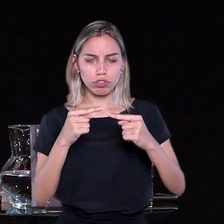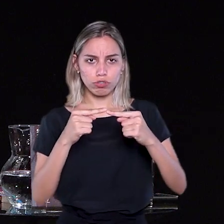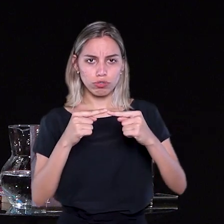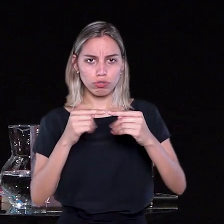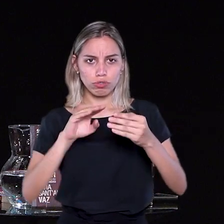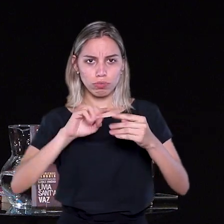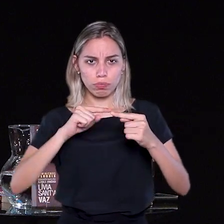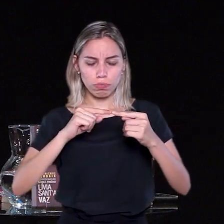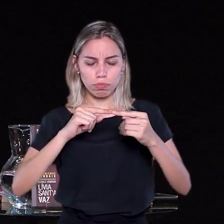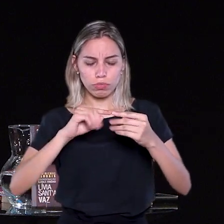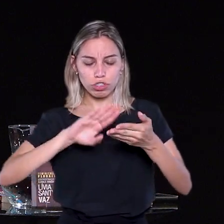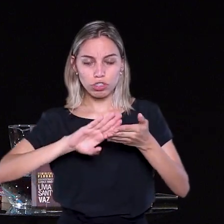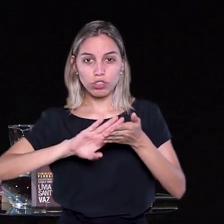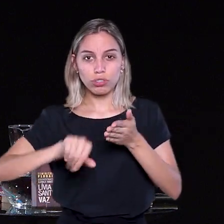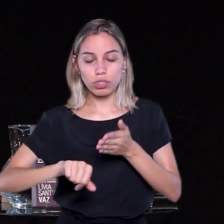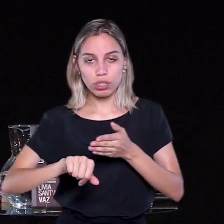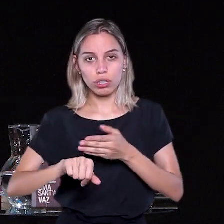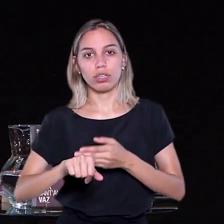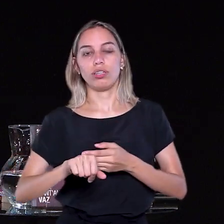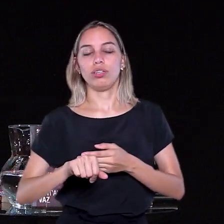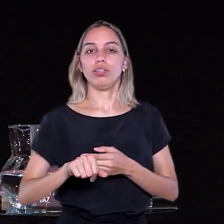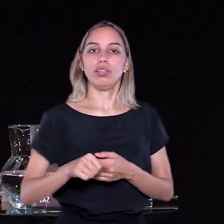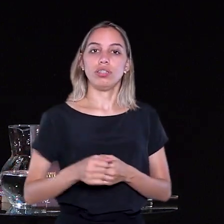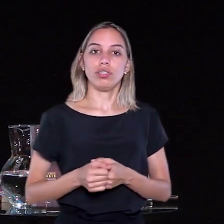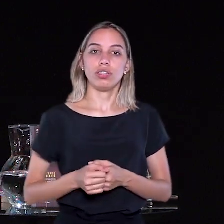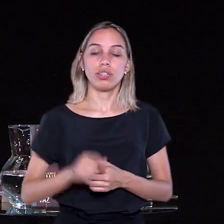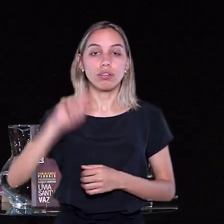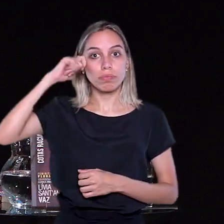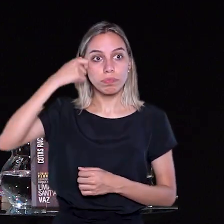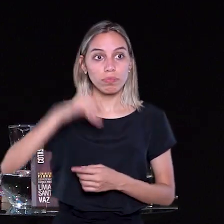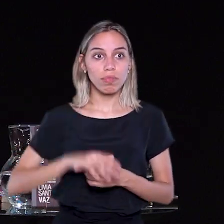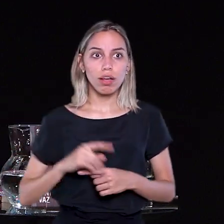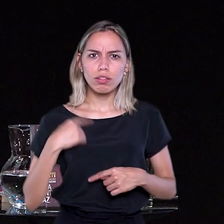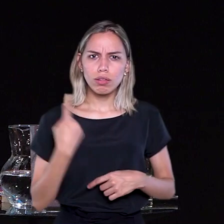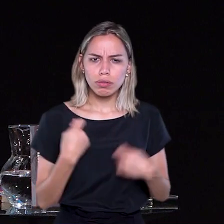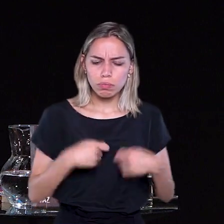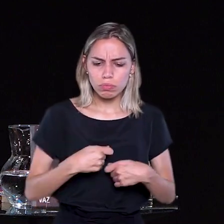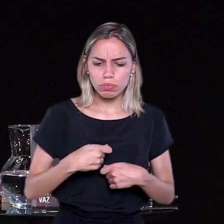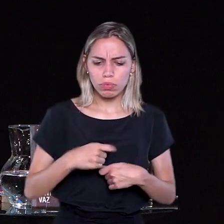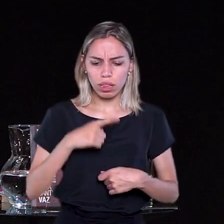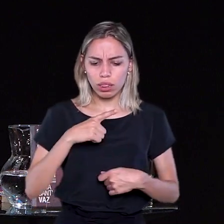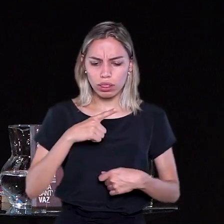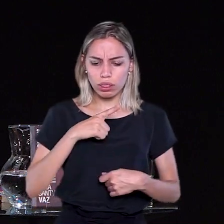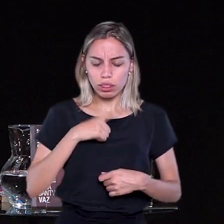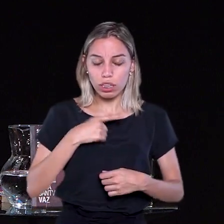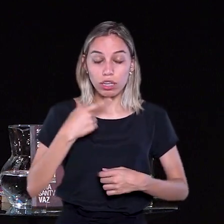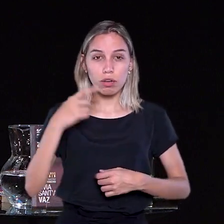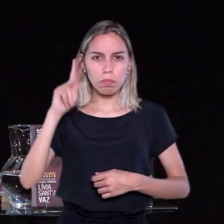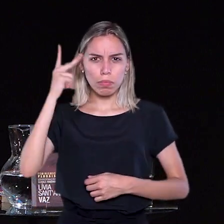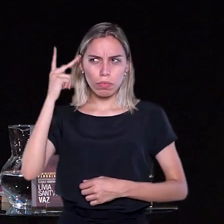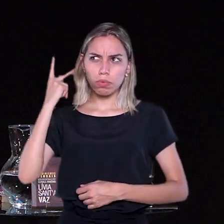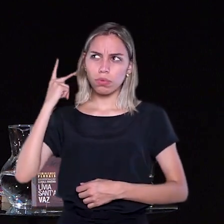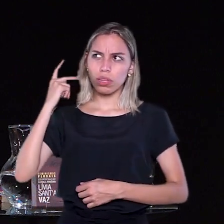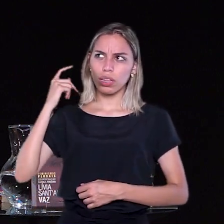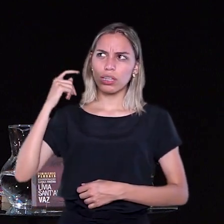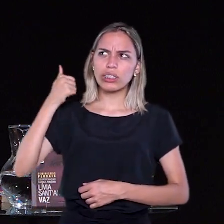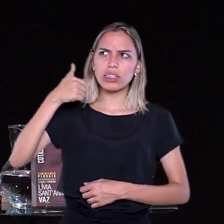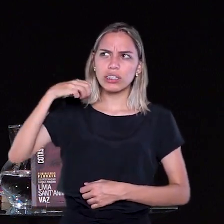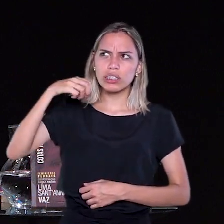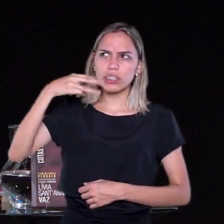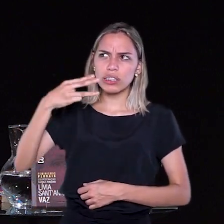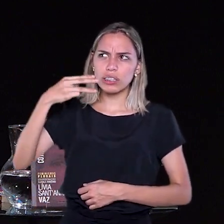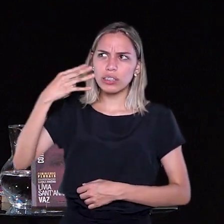falta de merecimento, falta de competência a pessoas negras. A gente tem uma história que determina esse lugar. Mesmo